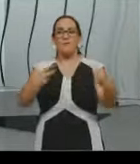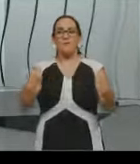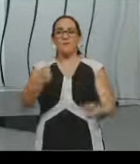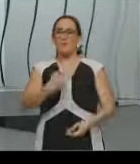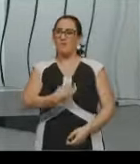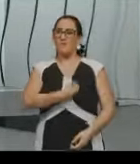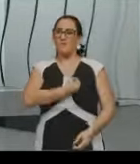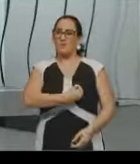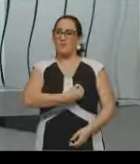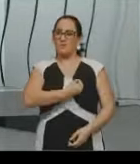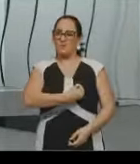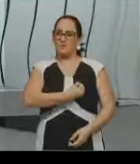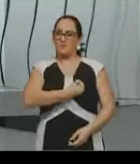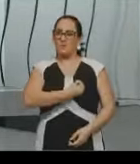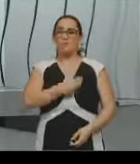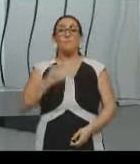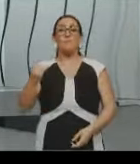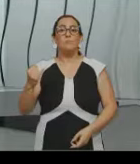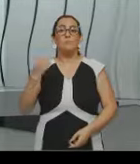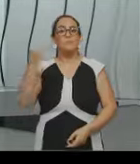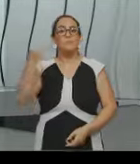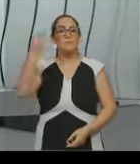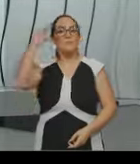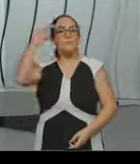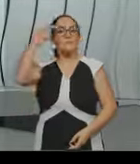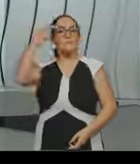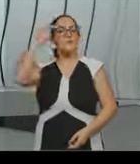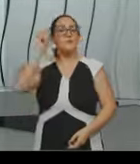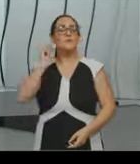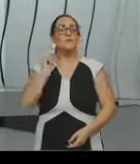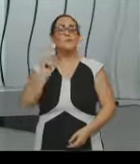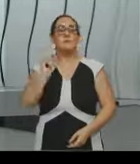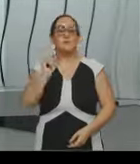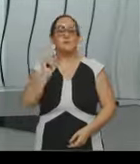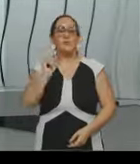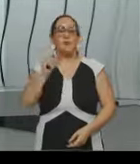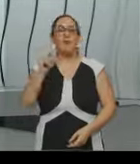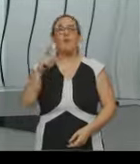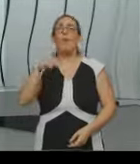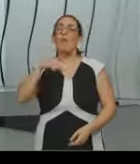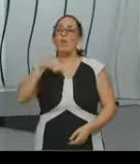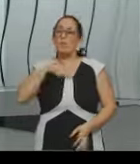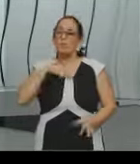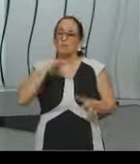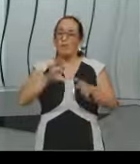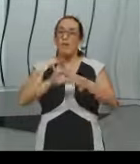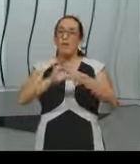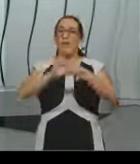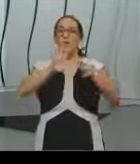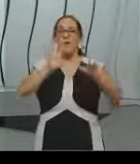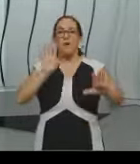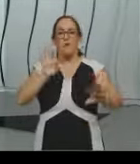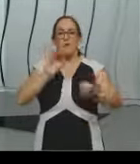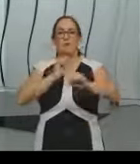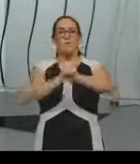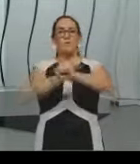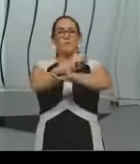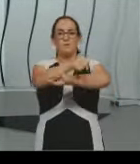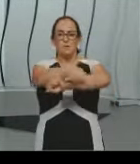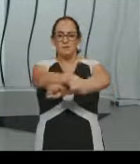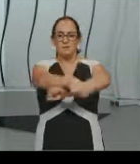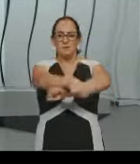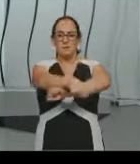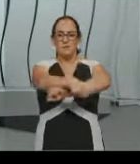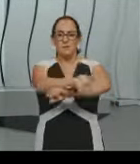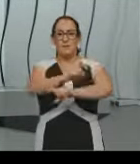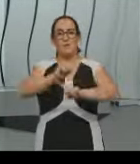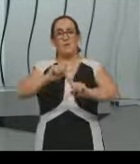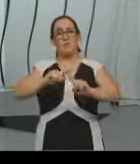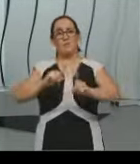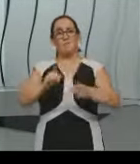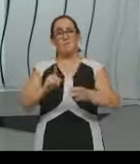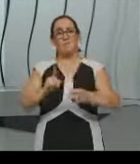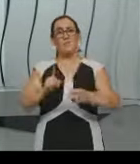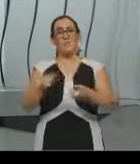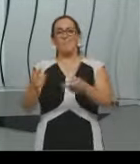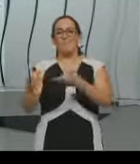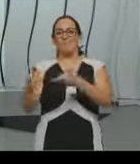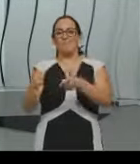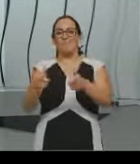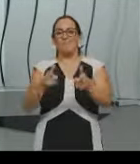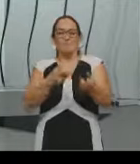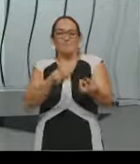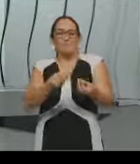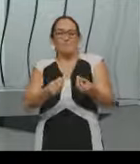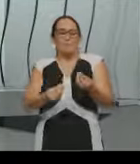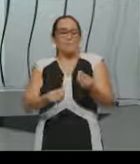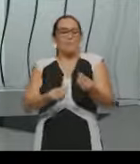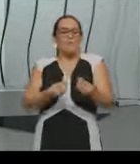gente mencionar isso. Olha, se a libertação dos escravizados e não acompanha com essas medidas, qual que é a